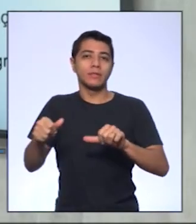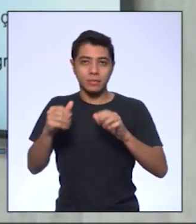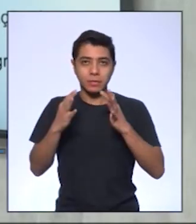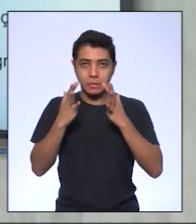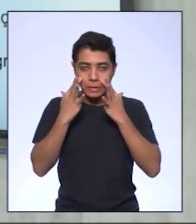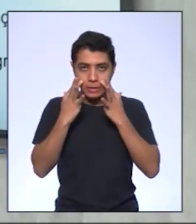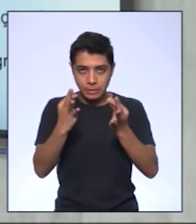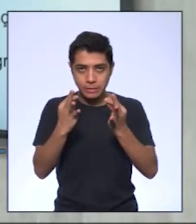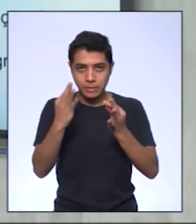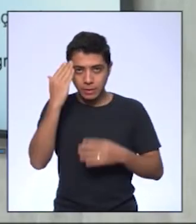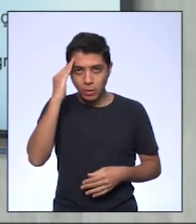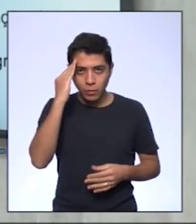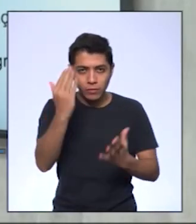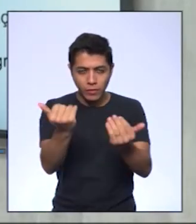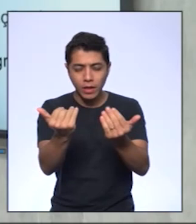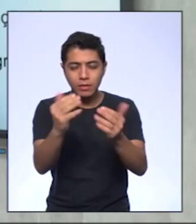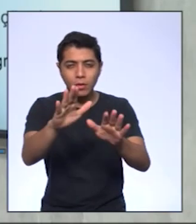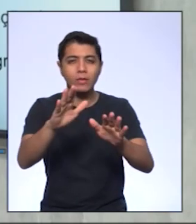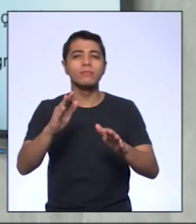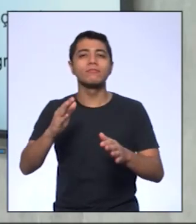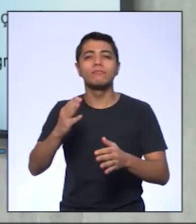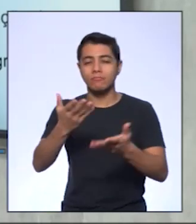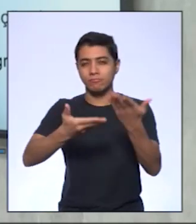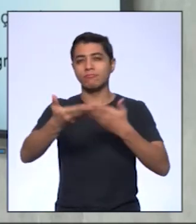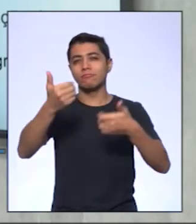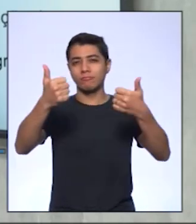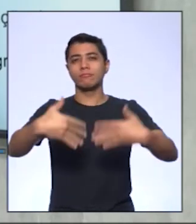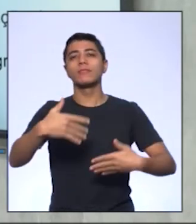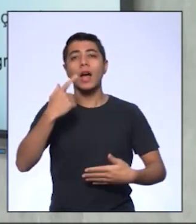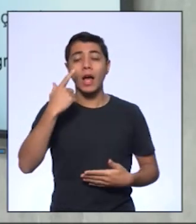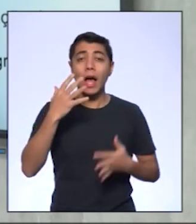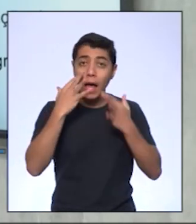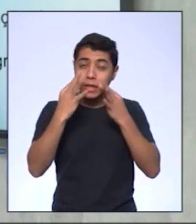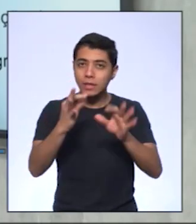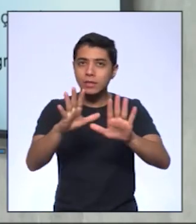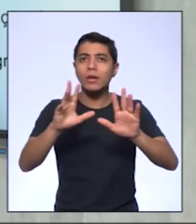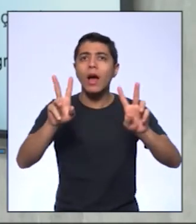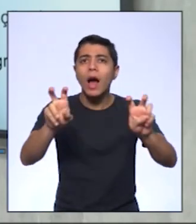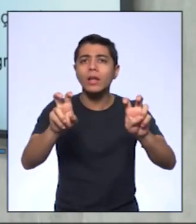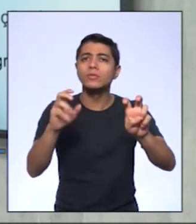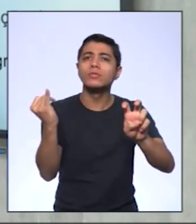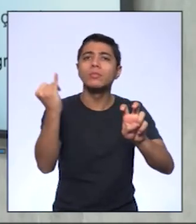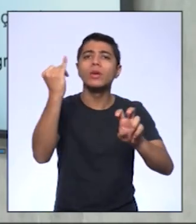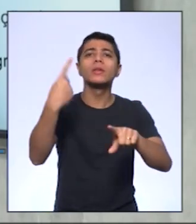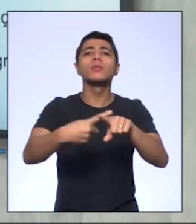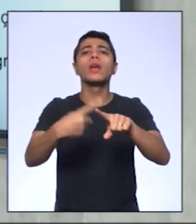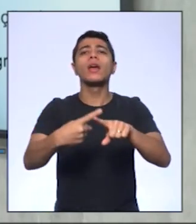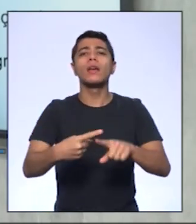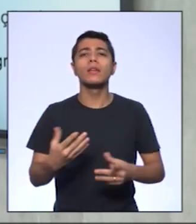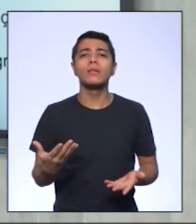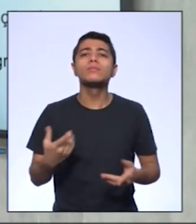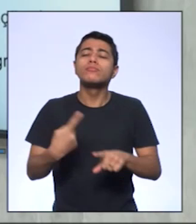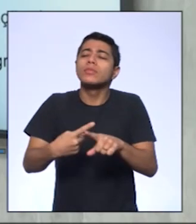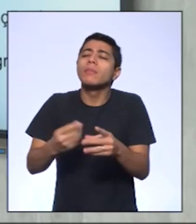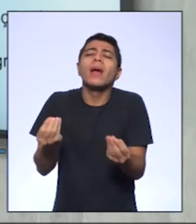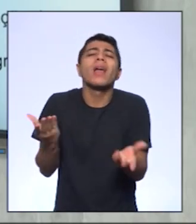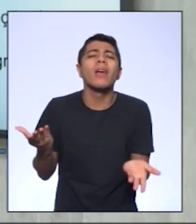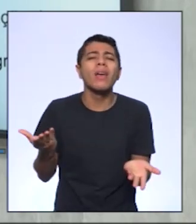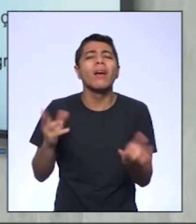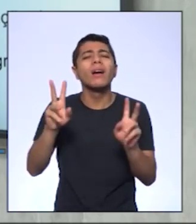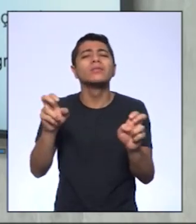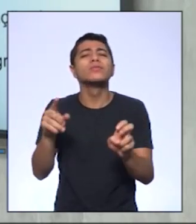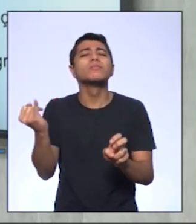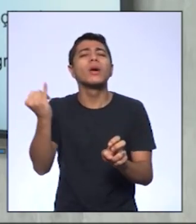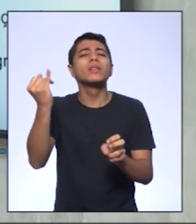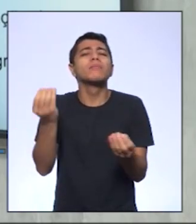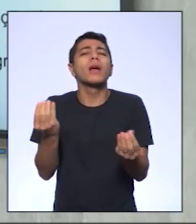cá, vamos trocar uma ideia geral então. Por que esse assunto é importante, né? Tipo, por que esse assunto é importante na história da humanidade?